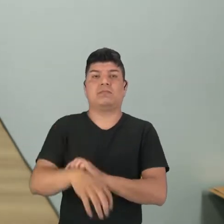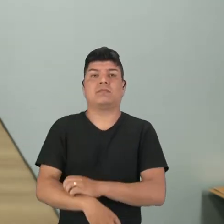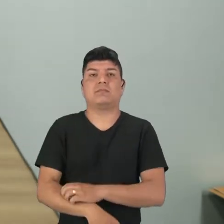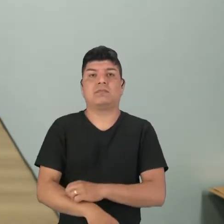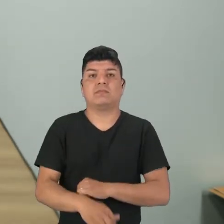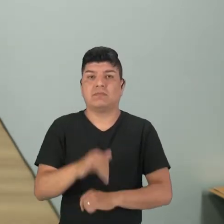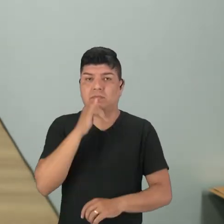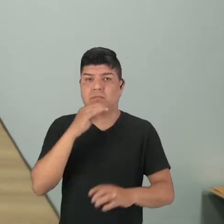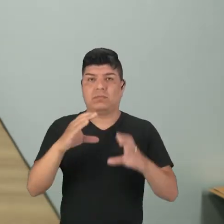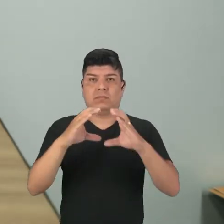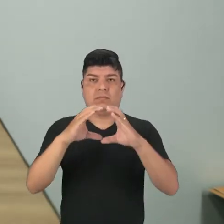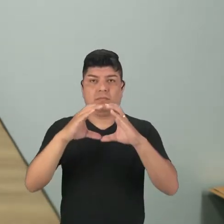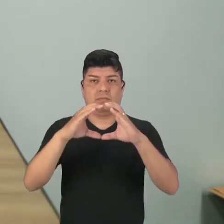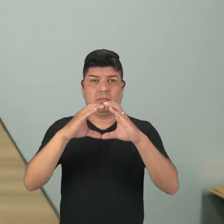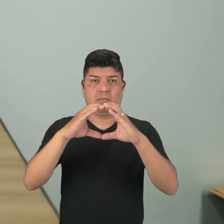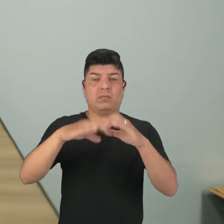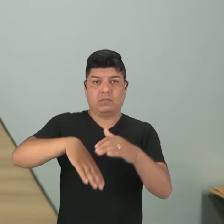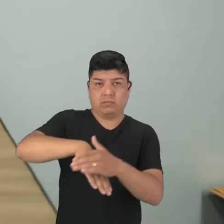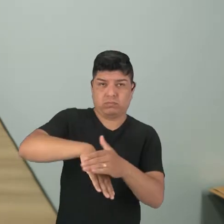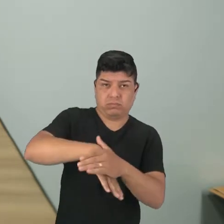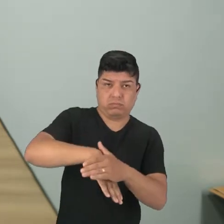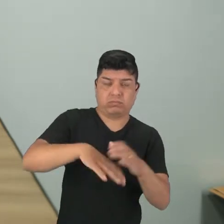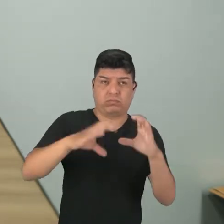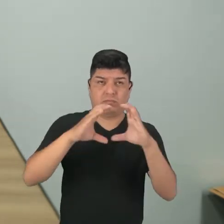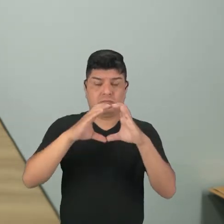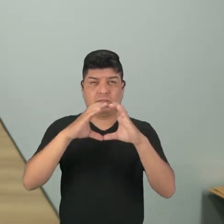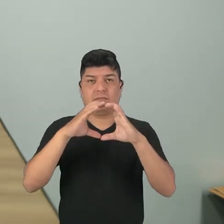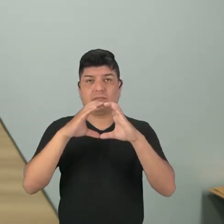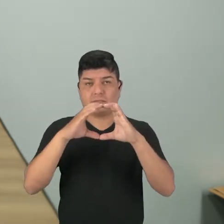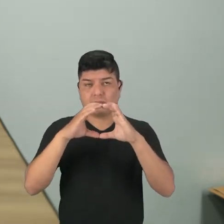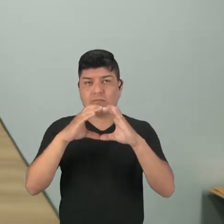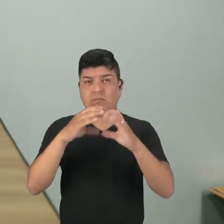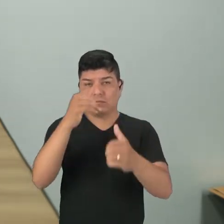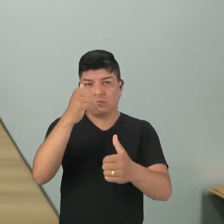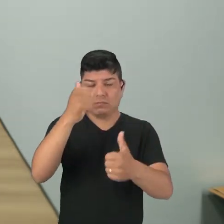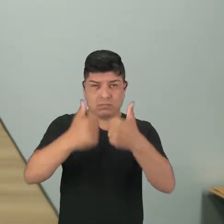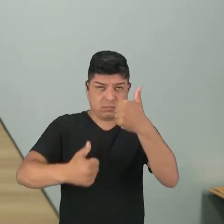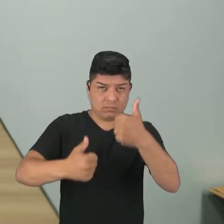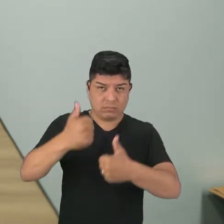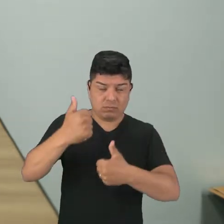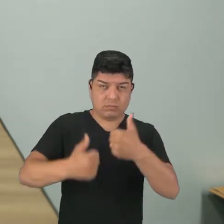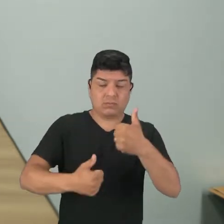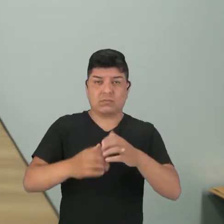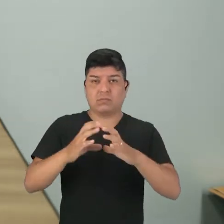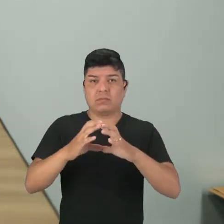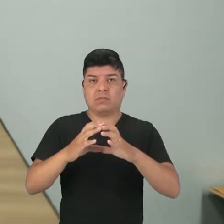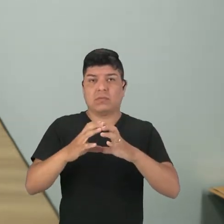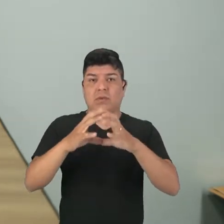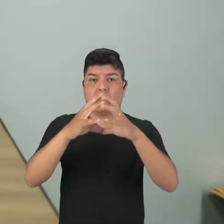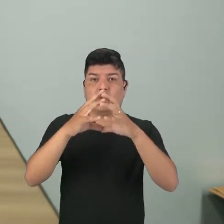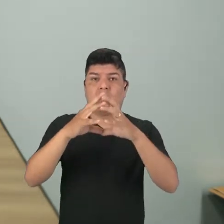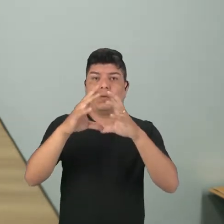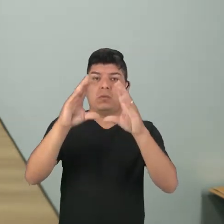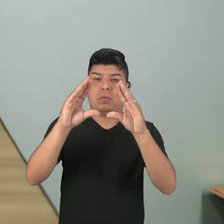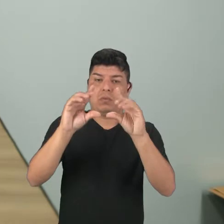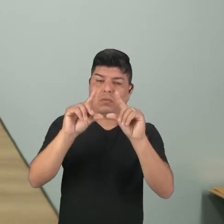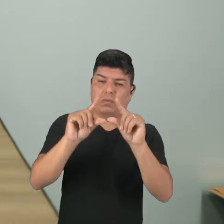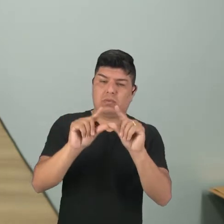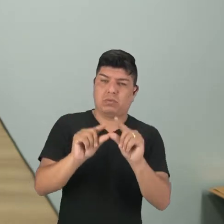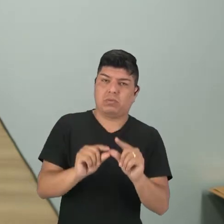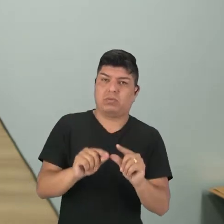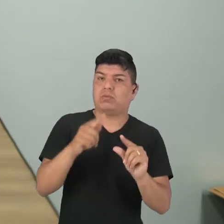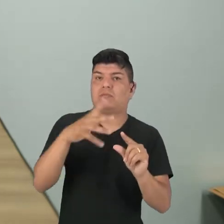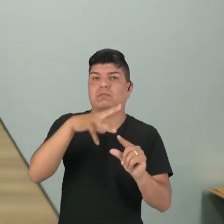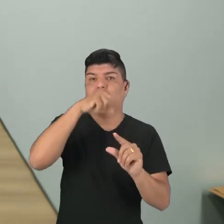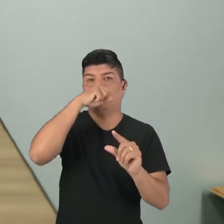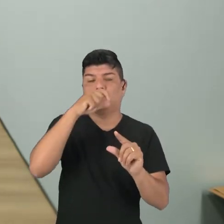a bola, né? A bola aí que você brinca, essa bola sem ar, ela fica murcha, certo? Igual o balão